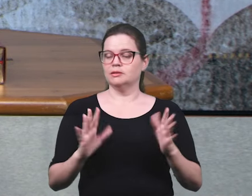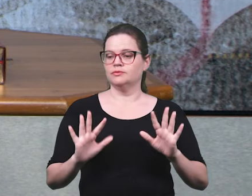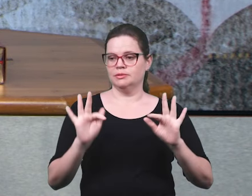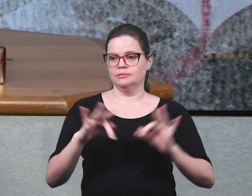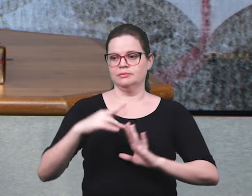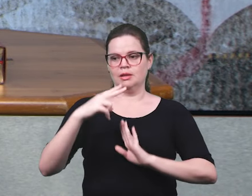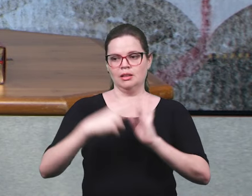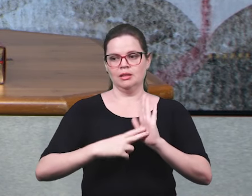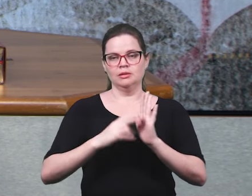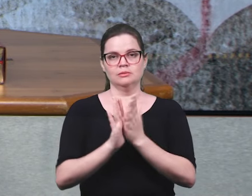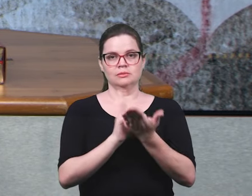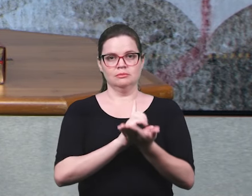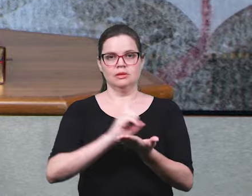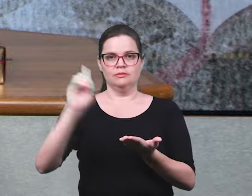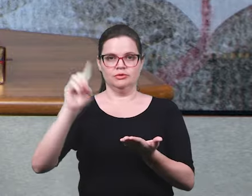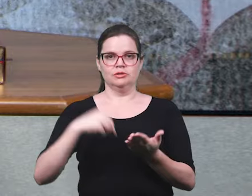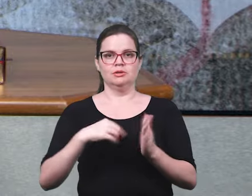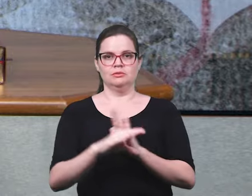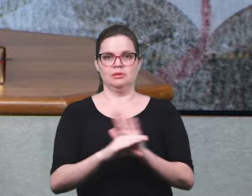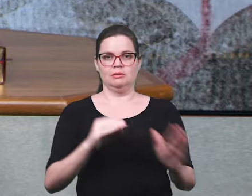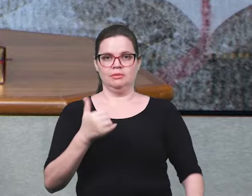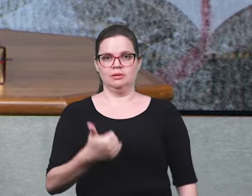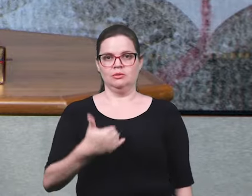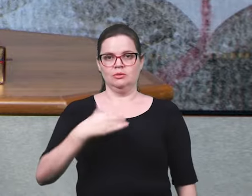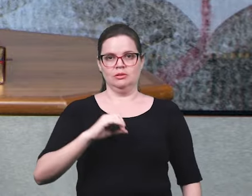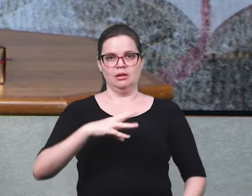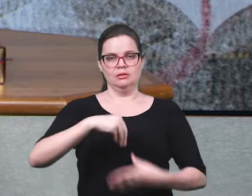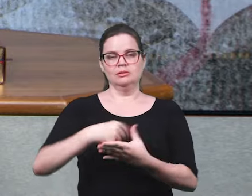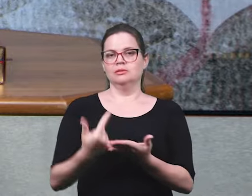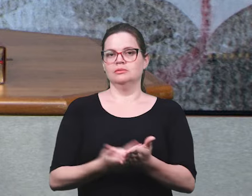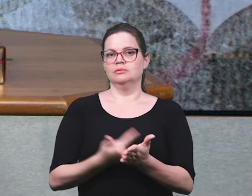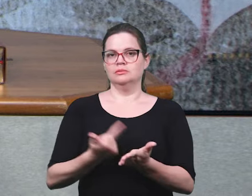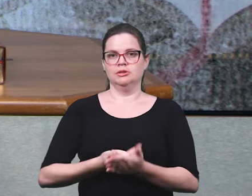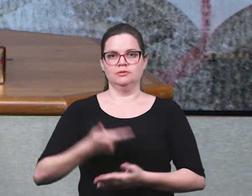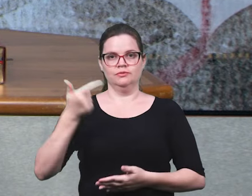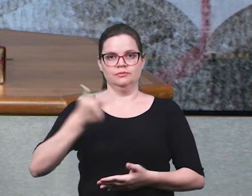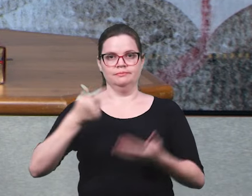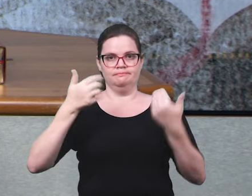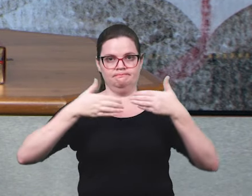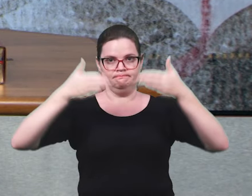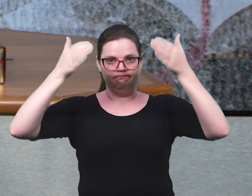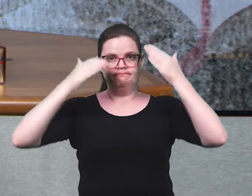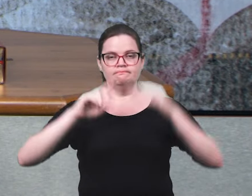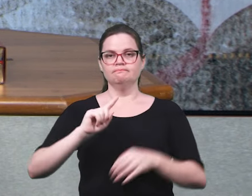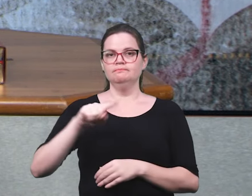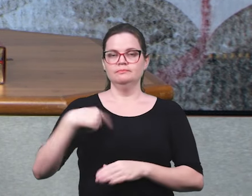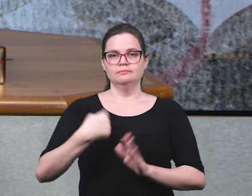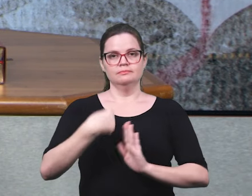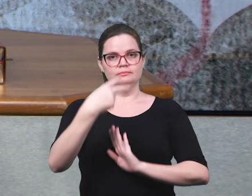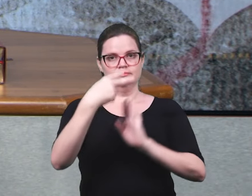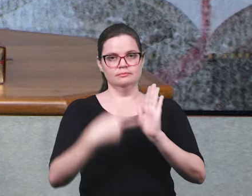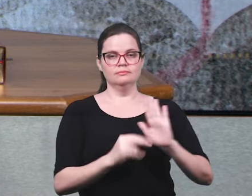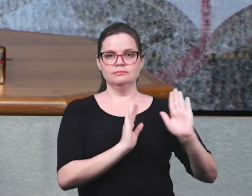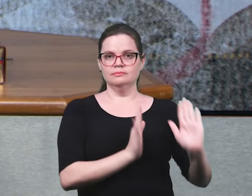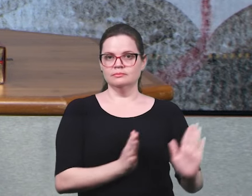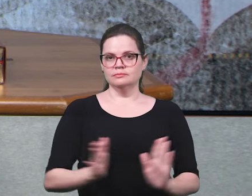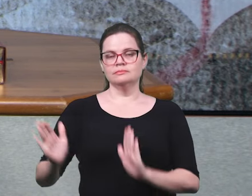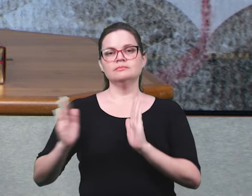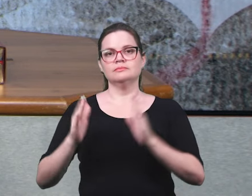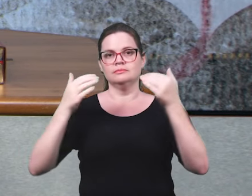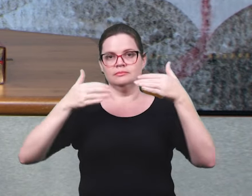a leitura do capítulo 10 do livro de 2 Reis. Estamos vendo aqui a sequência dos reis